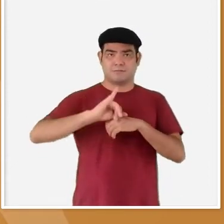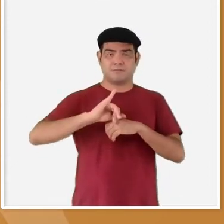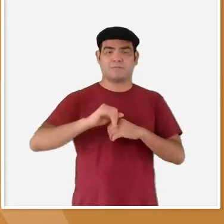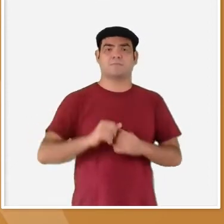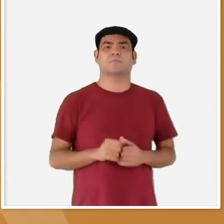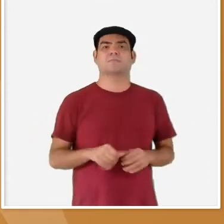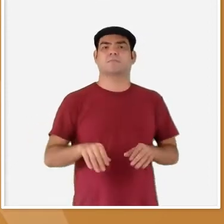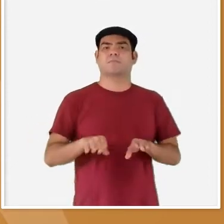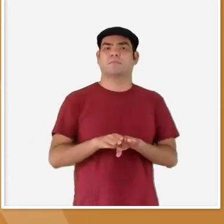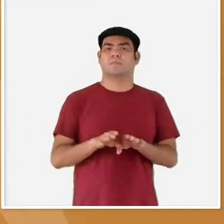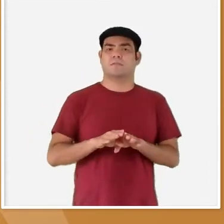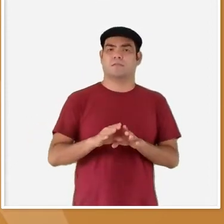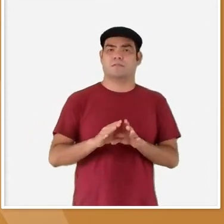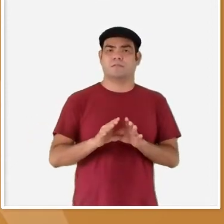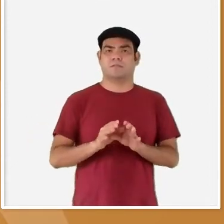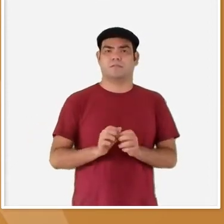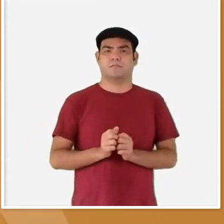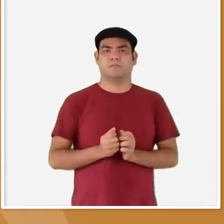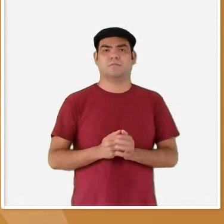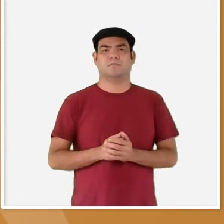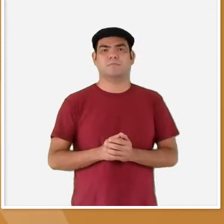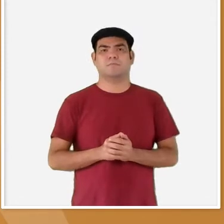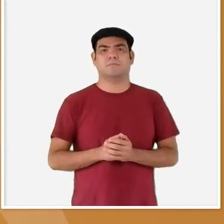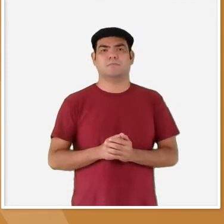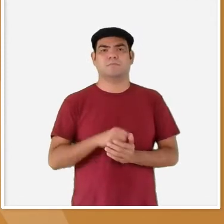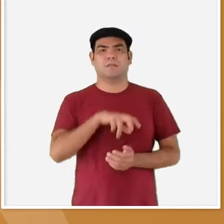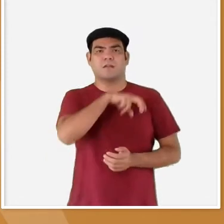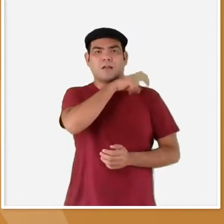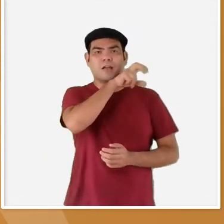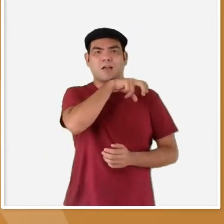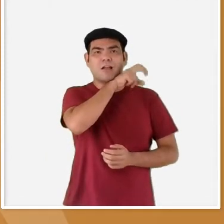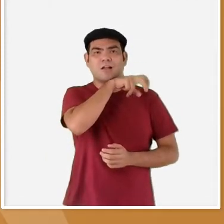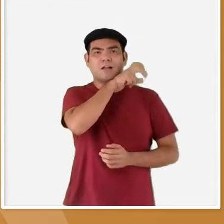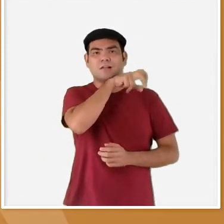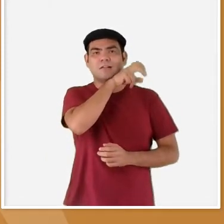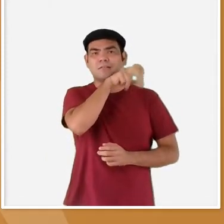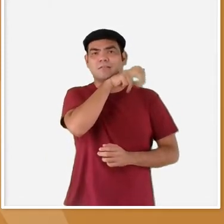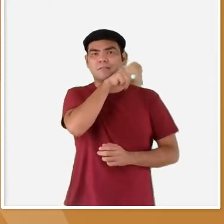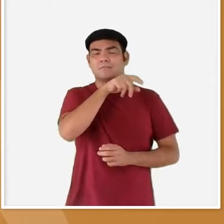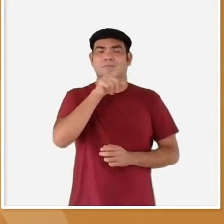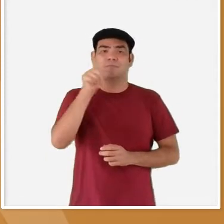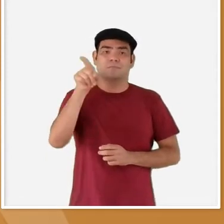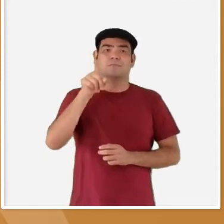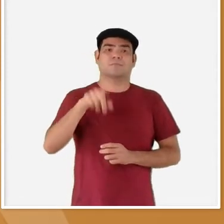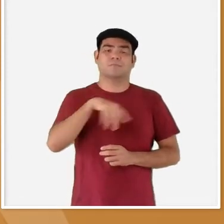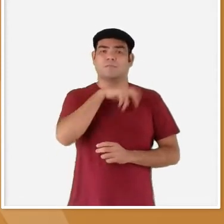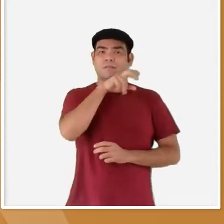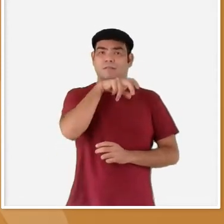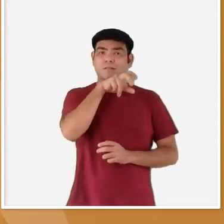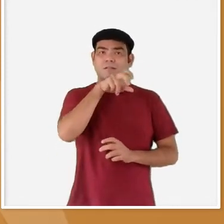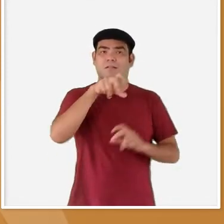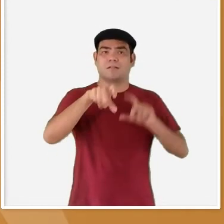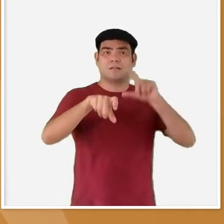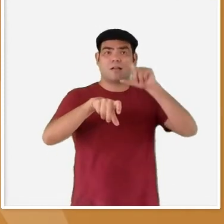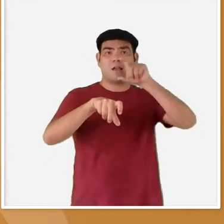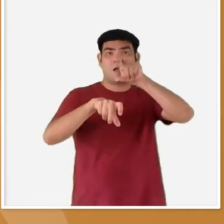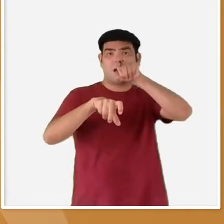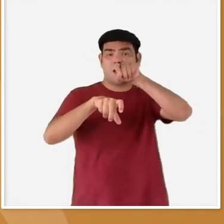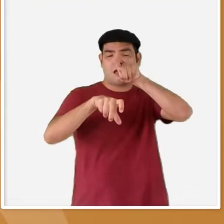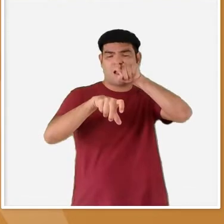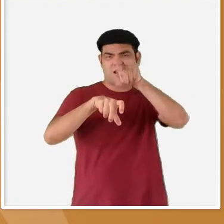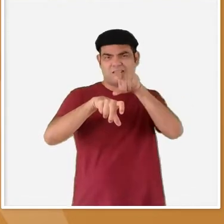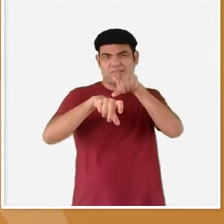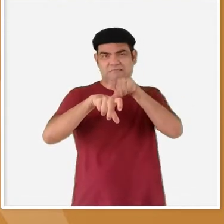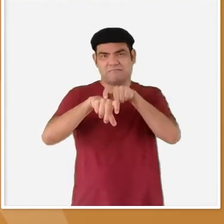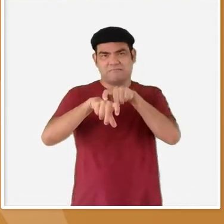brasão, tá? Essa serpente sendo engolida por essa águia, tá? Em cima de um cacto, que mostra aí a